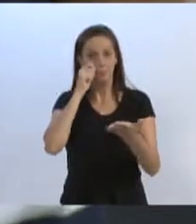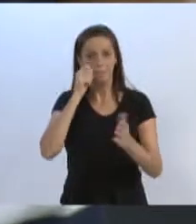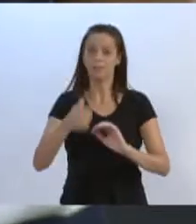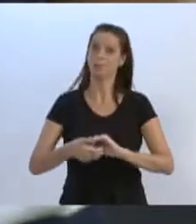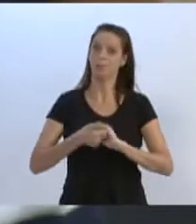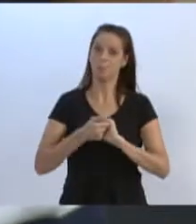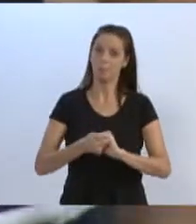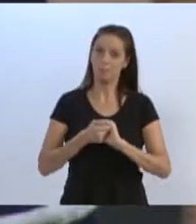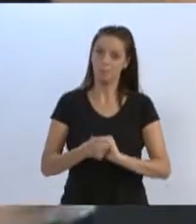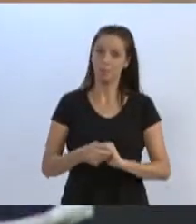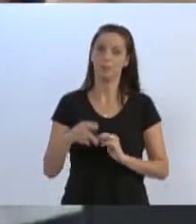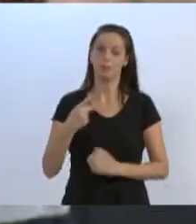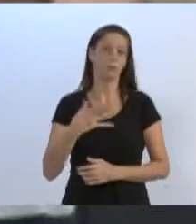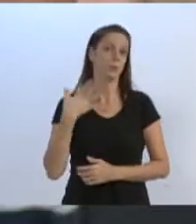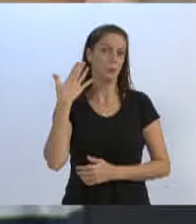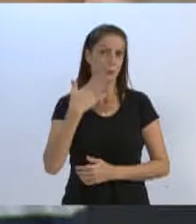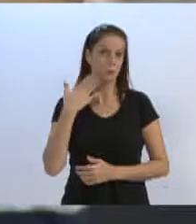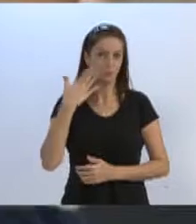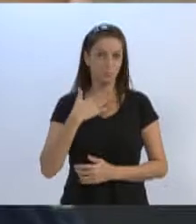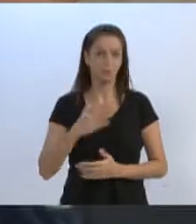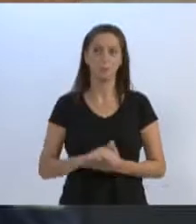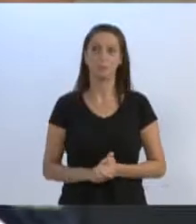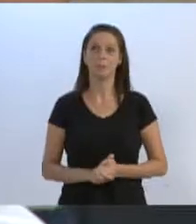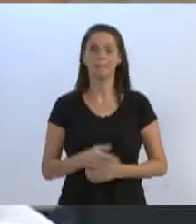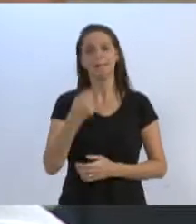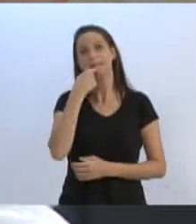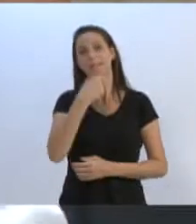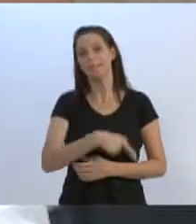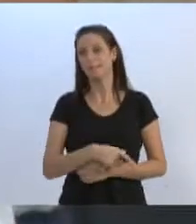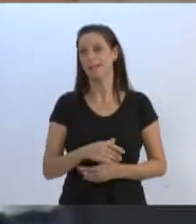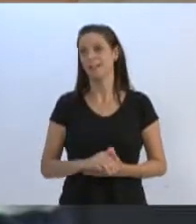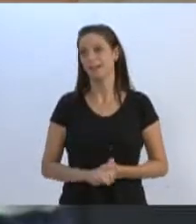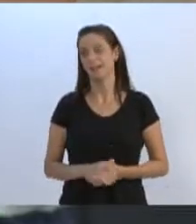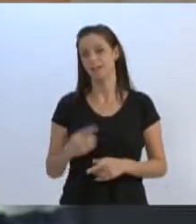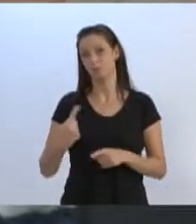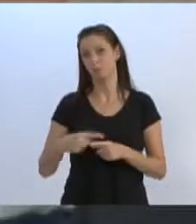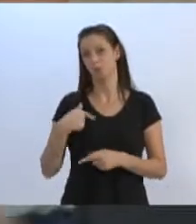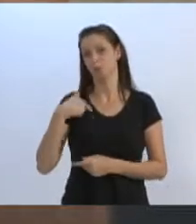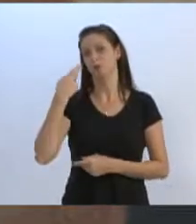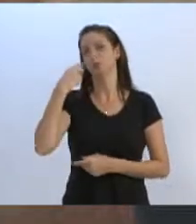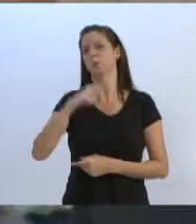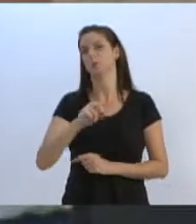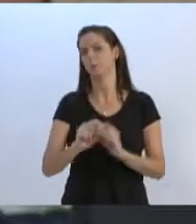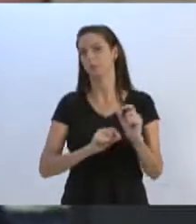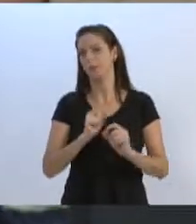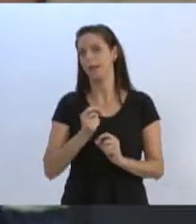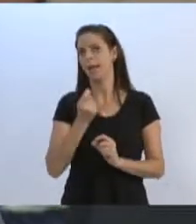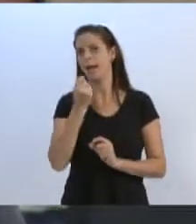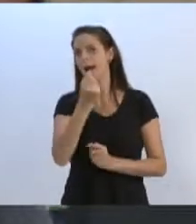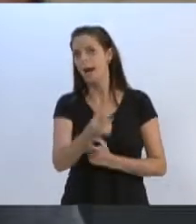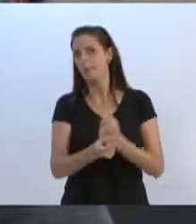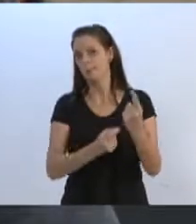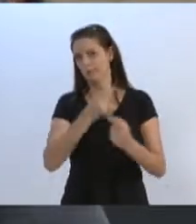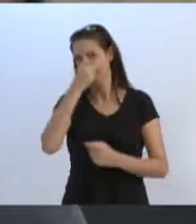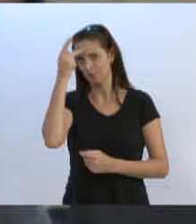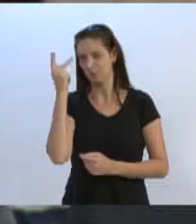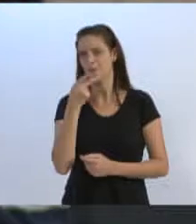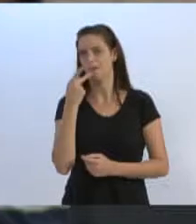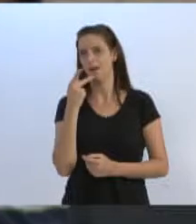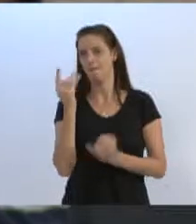cumprimentá-lo pelo pronunciamento. Eu acho engraçado porque fiquei sabendo que algumas dessas bocas alugadas aí